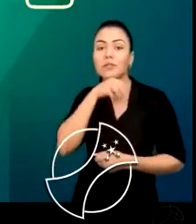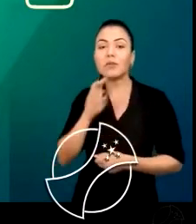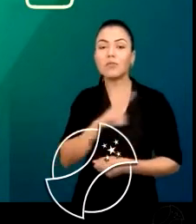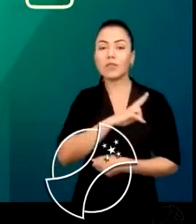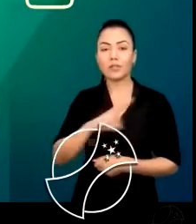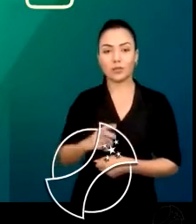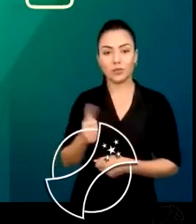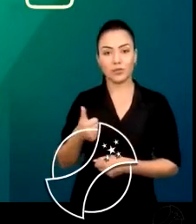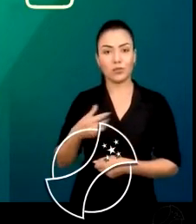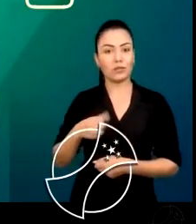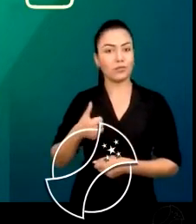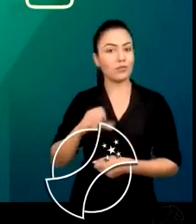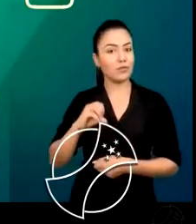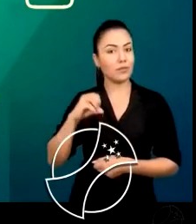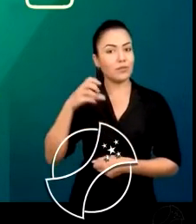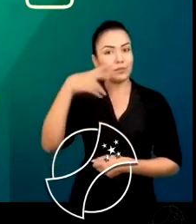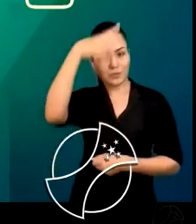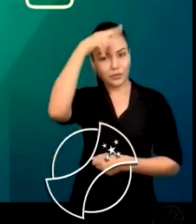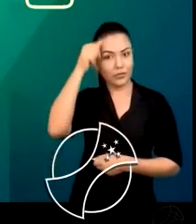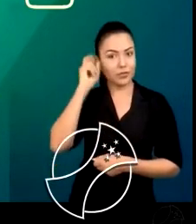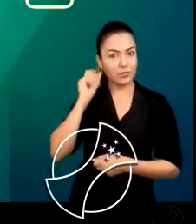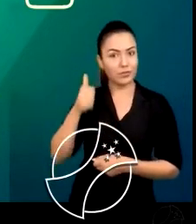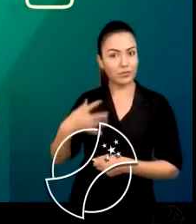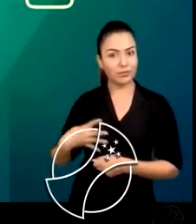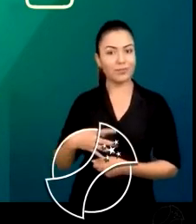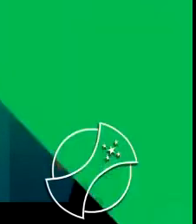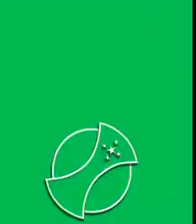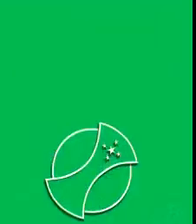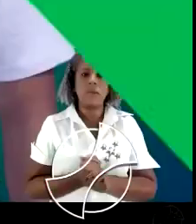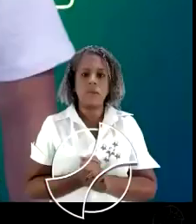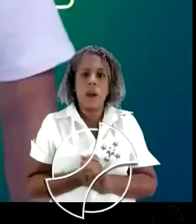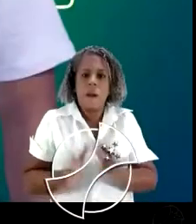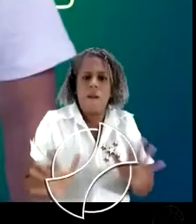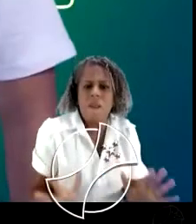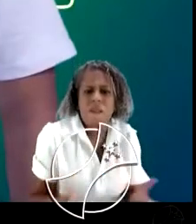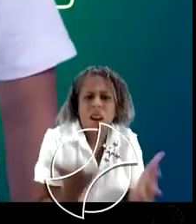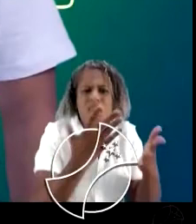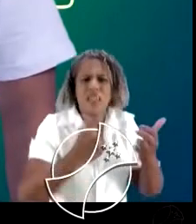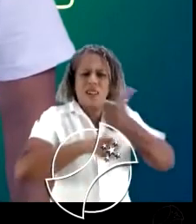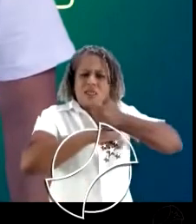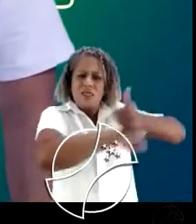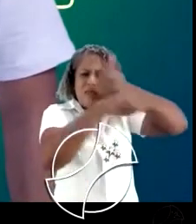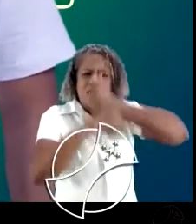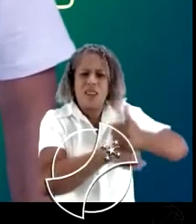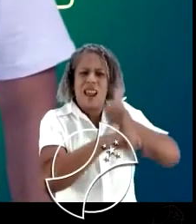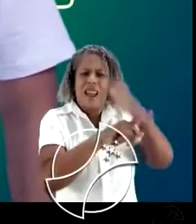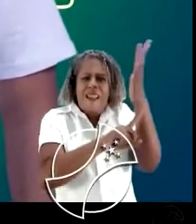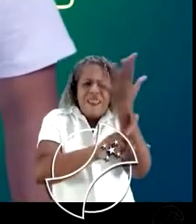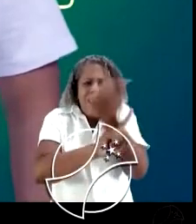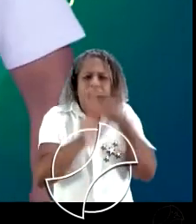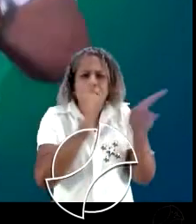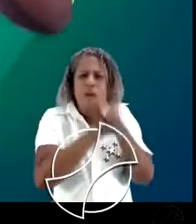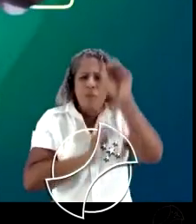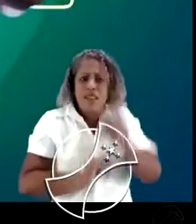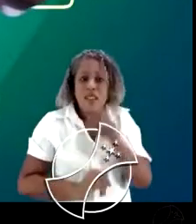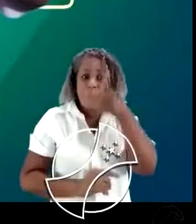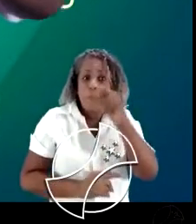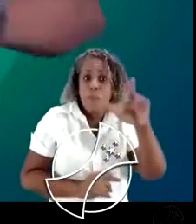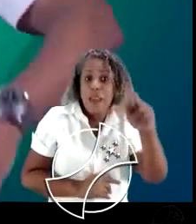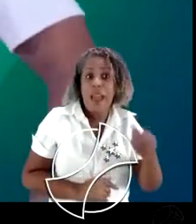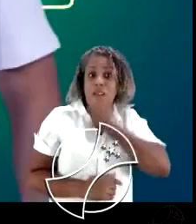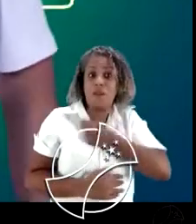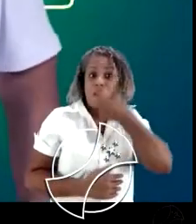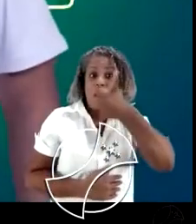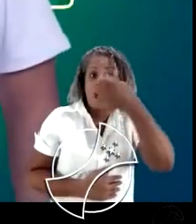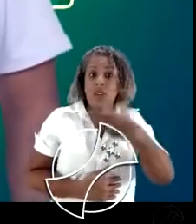animais, voto para vereador 14190 e para prefeito Rodrigo 14. Pela valorização dos artistas sergipanos. Sou Pierre